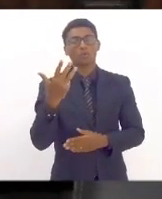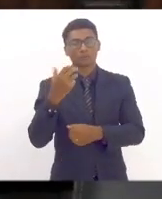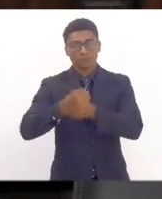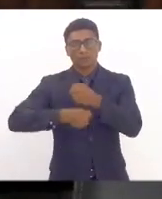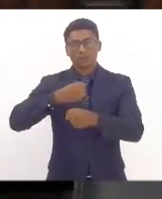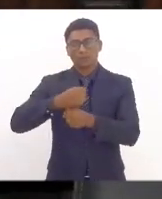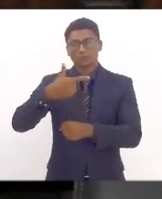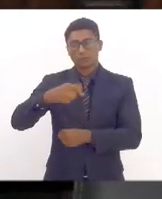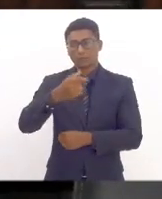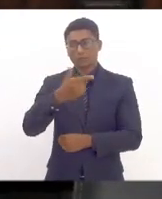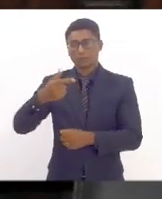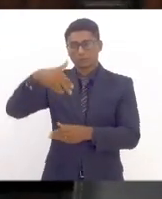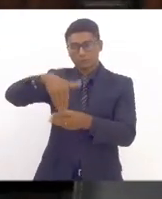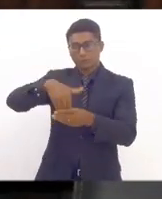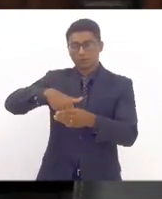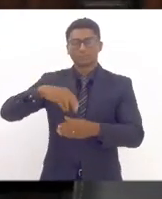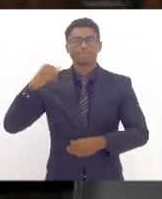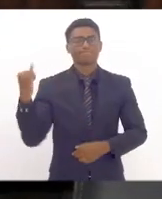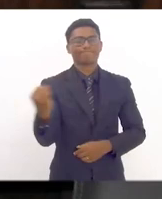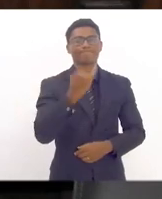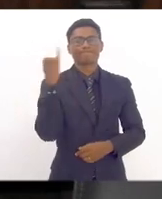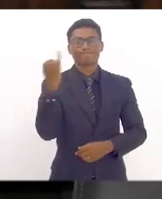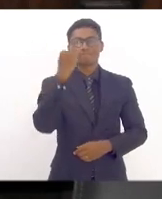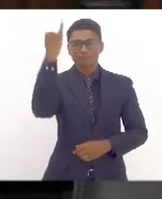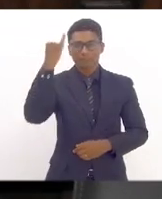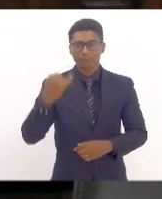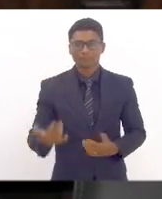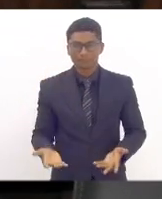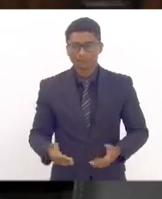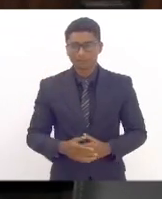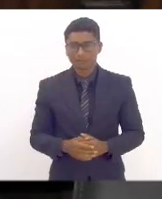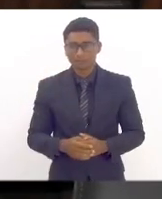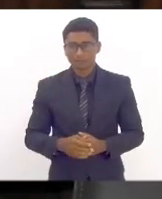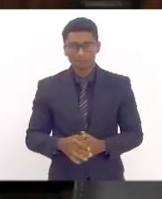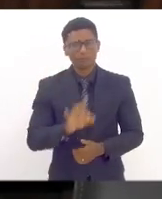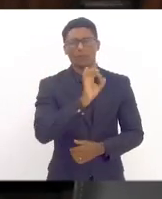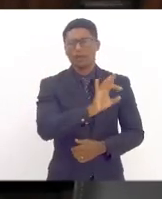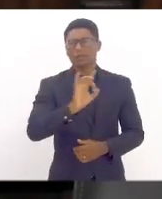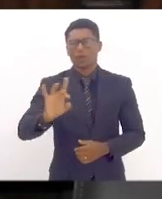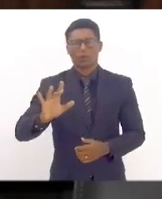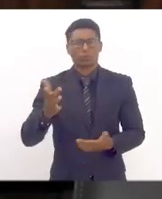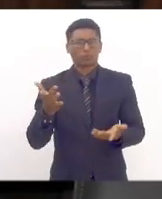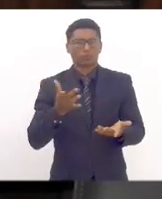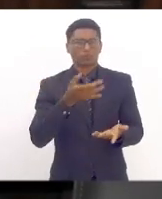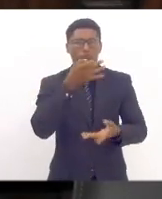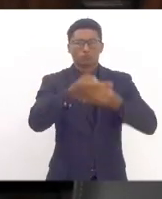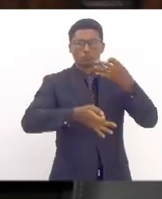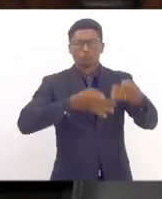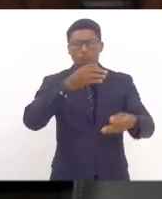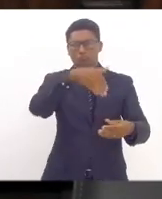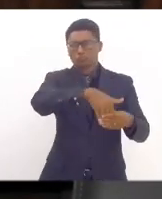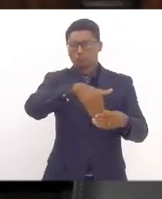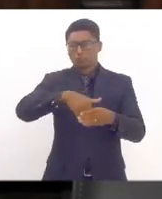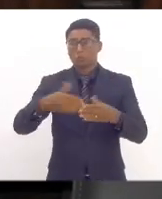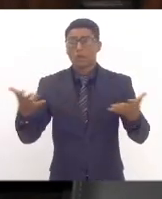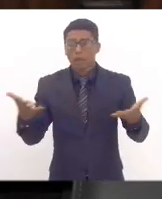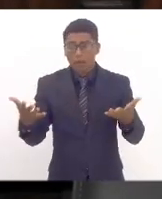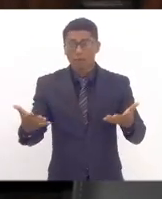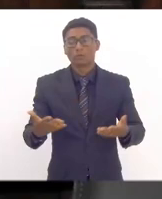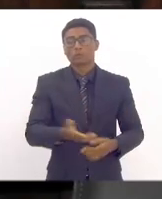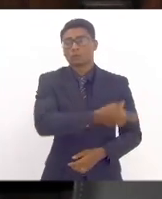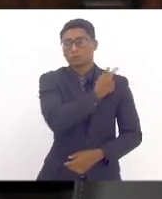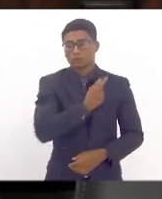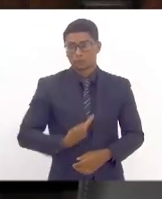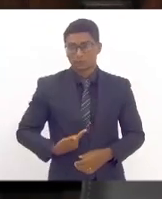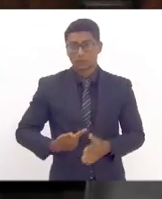2022 muito importante lembrar que Qualquer que seja a opção de cada um aqui faremos um teremos um governo agora a partir de